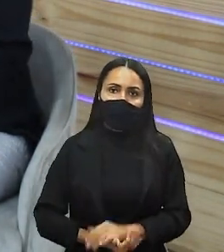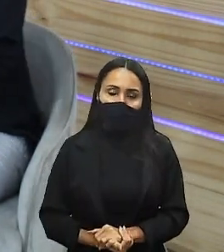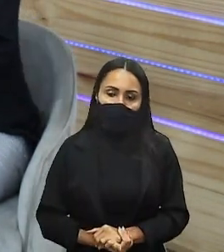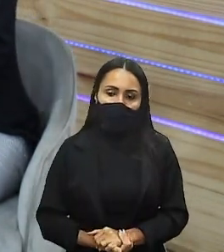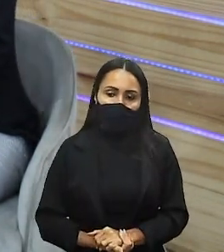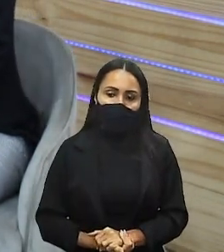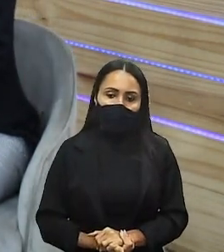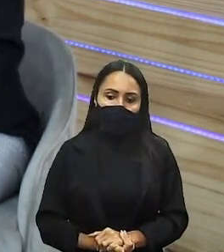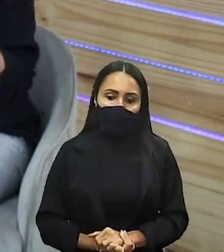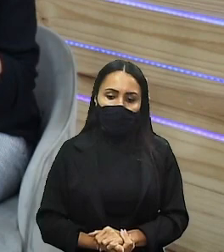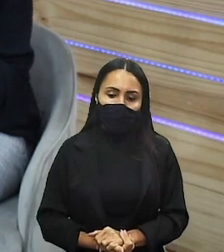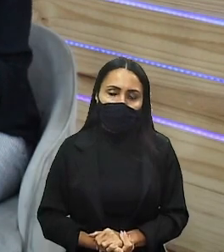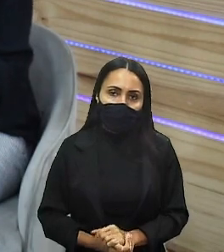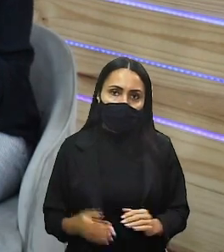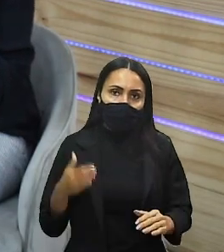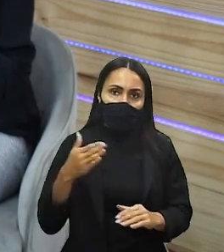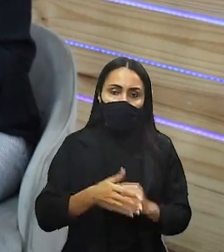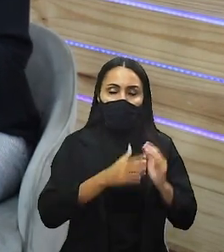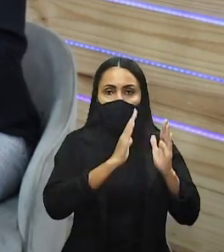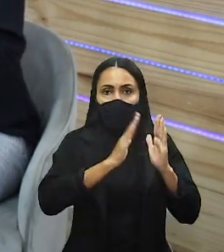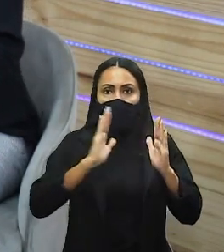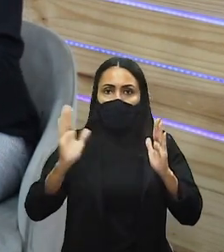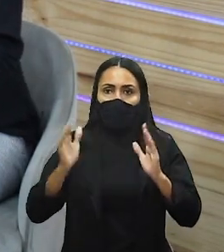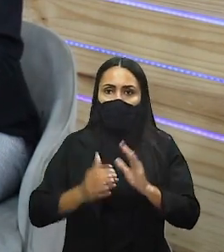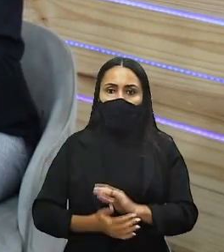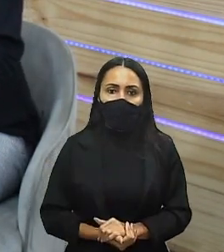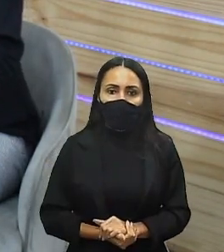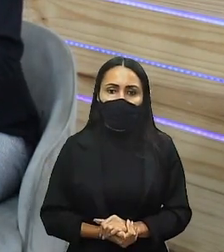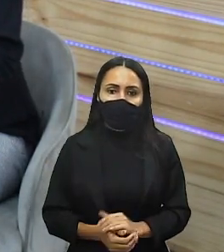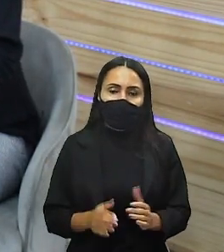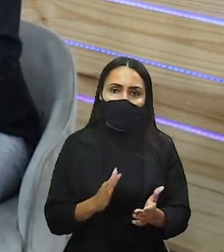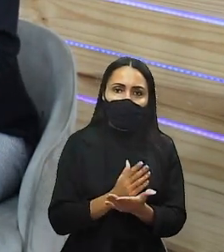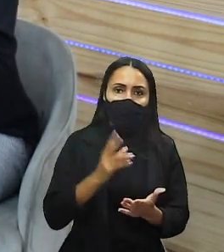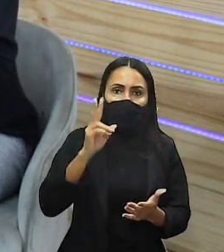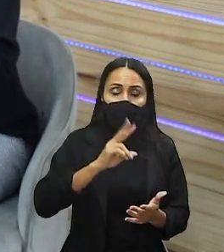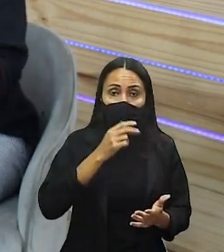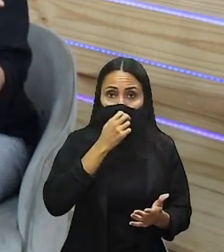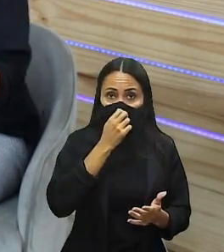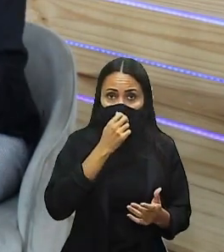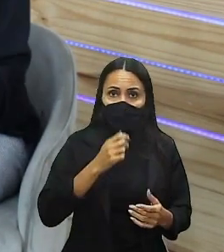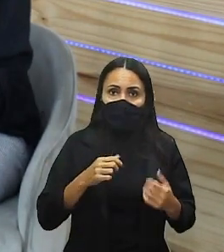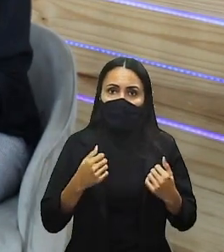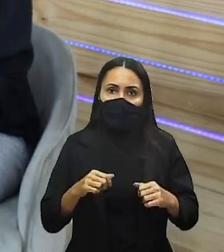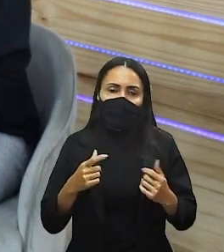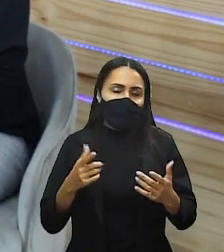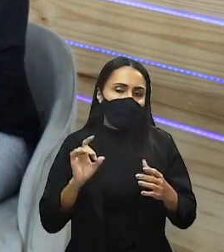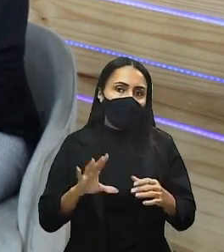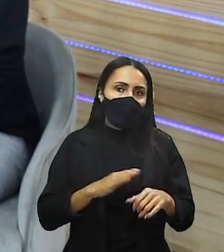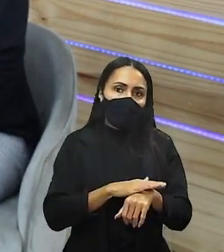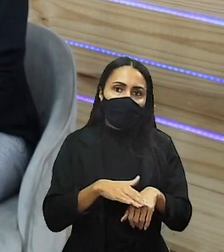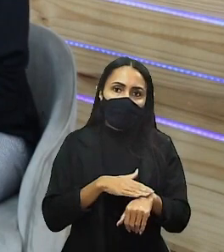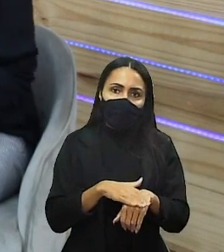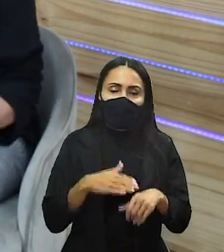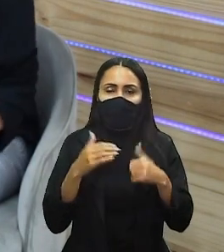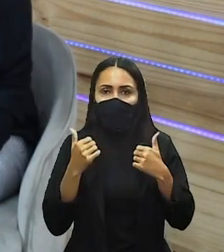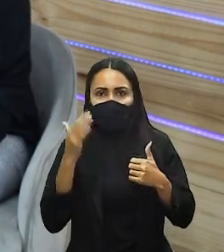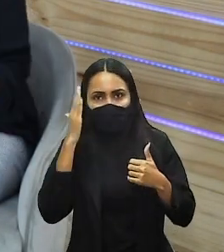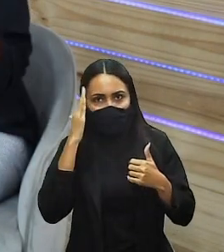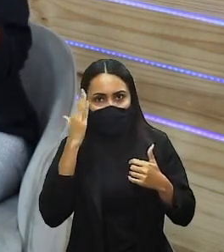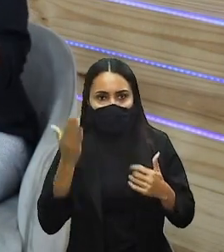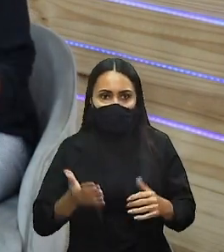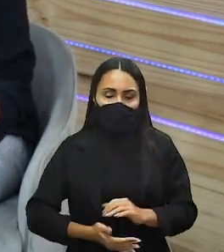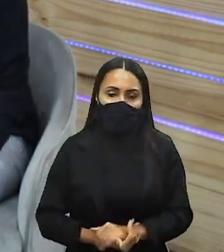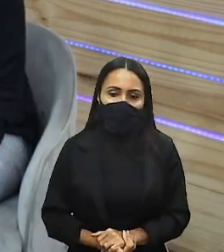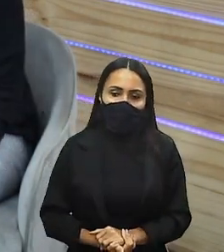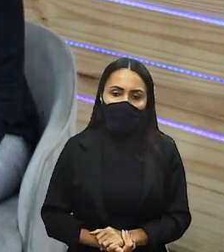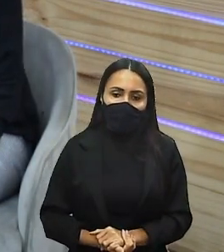parte dentro da biblioteca. Porque a pessoa, às vezes, está com necessidade de só conversar, entendeu? Então, às vezes, a gente tem que sair